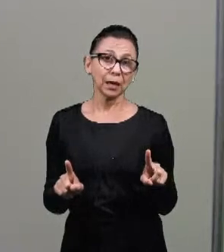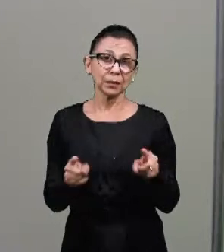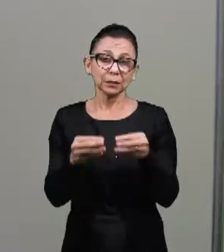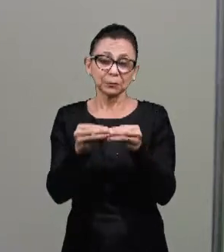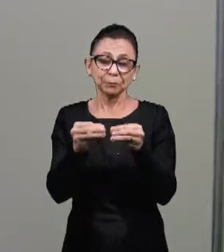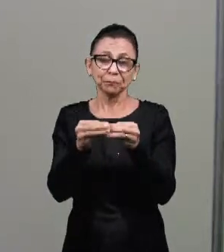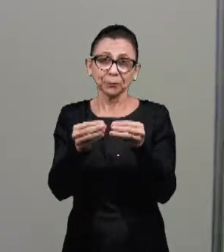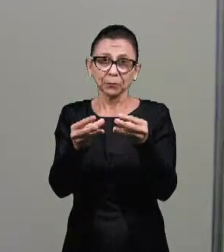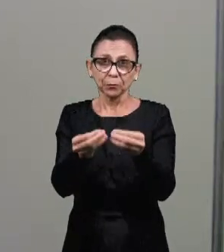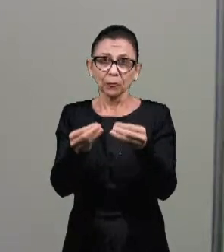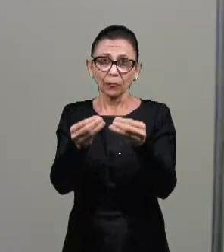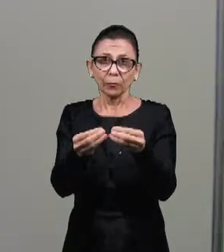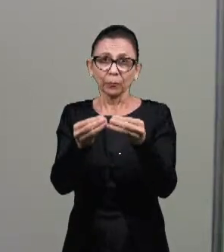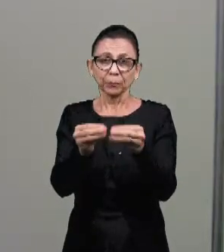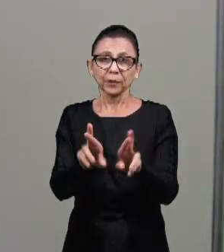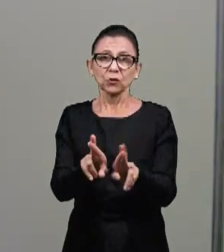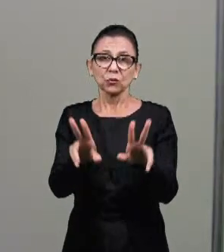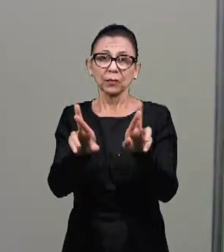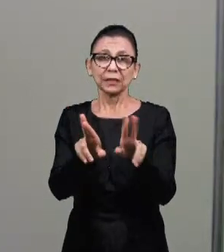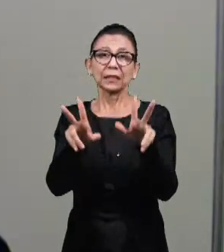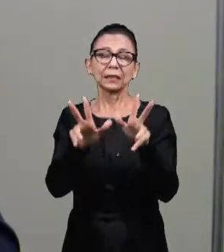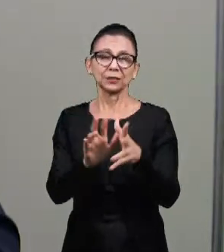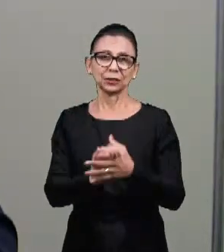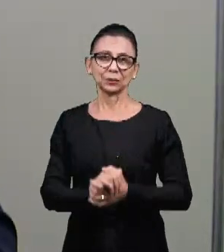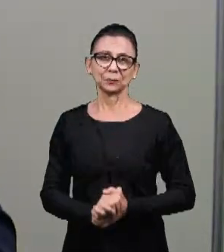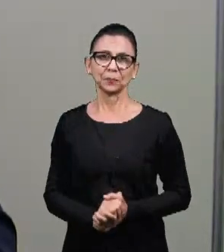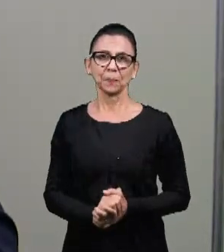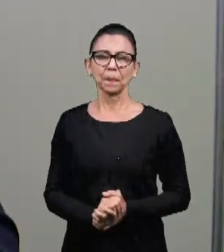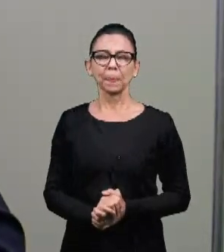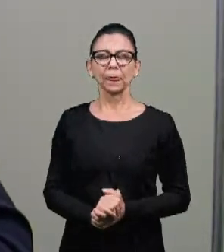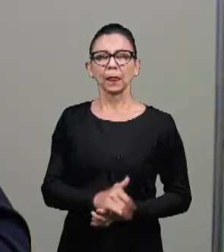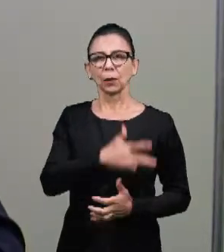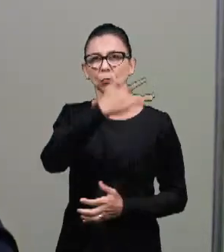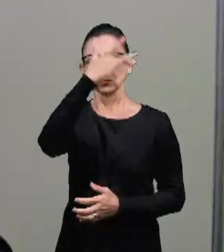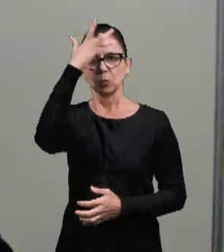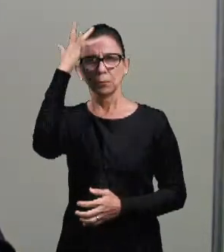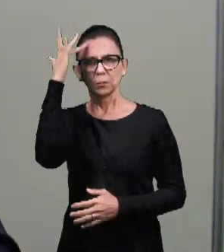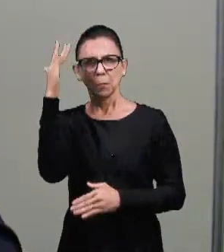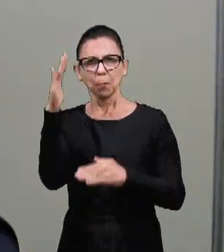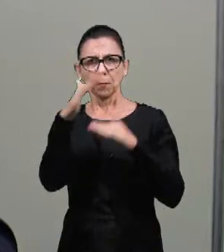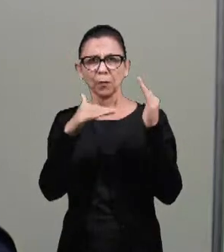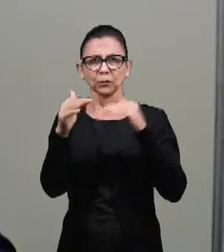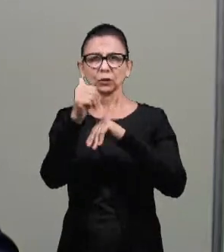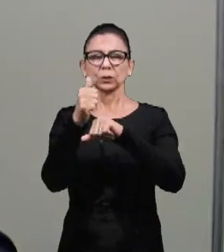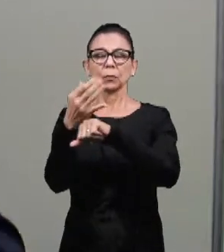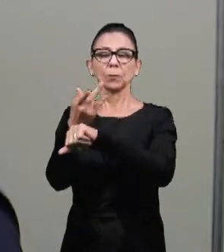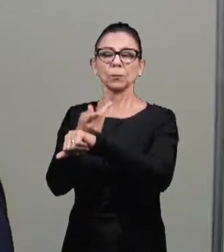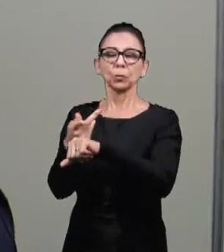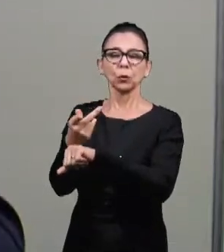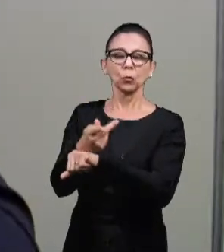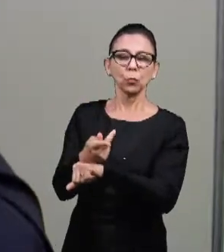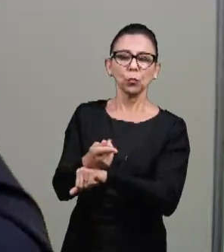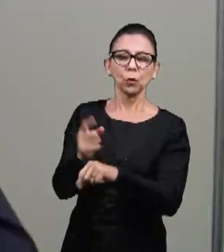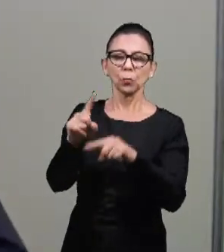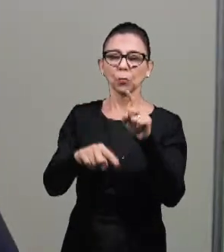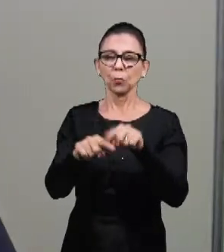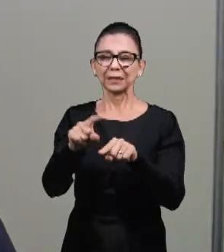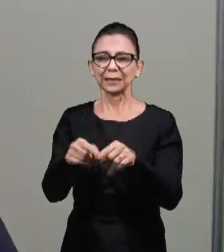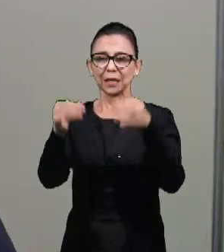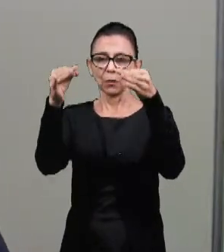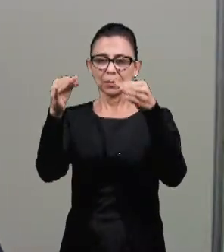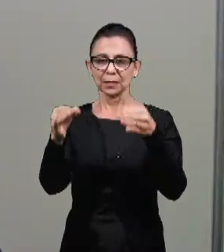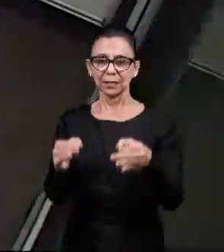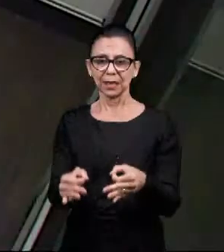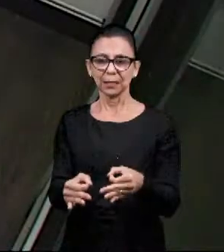mas de qualquer maneira, quando o oleiro busca o barro, ele já tem um projeto para o barro. Foi essa experiência que